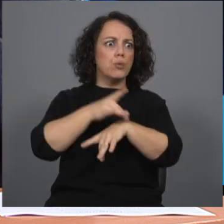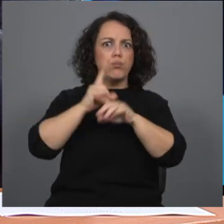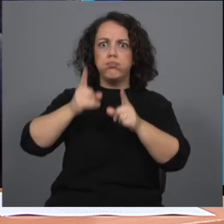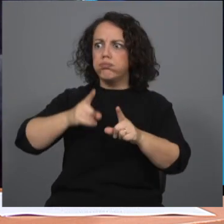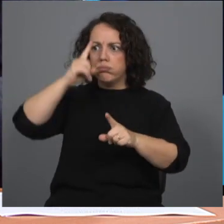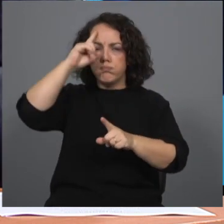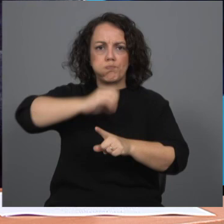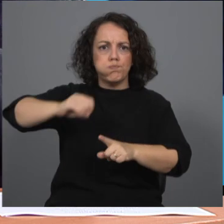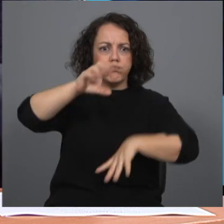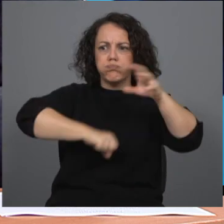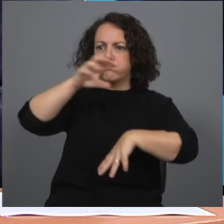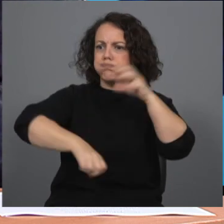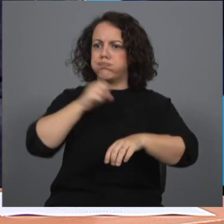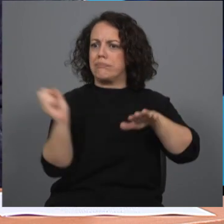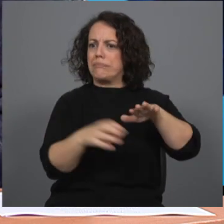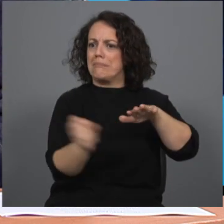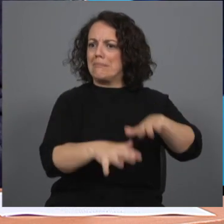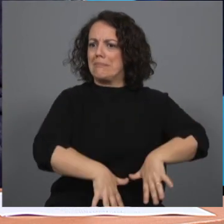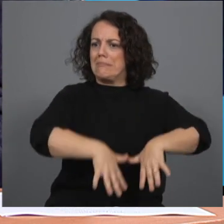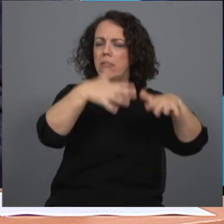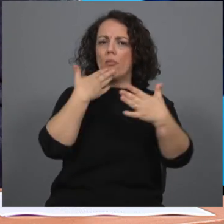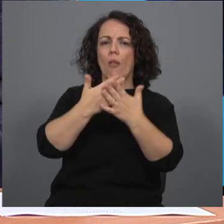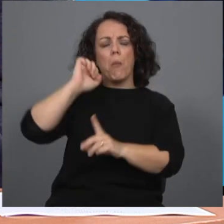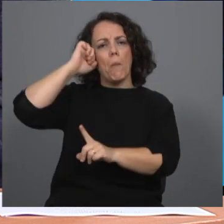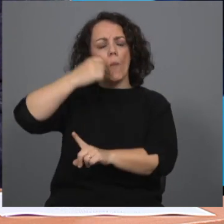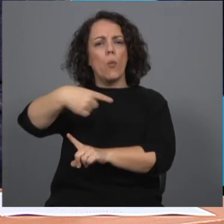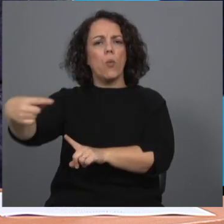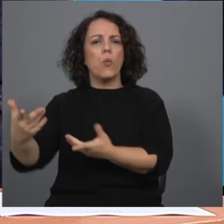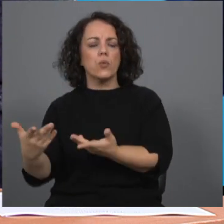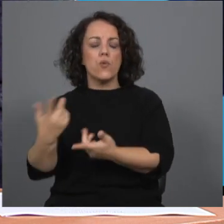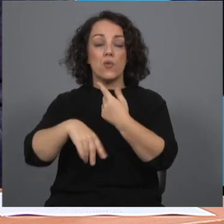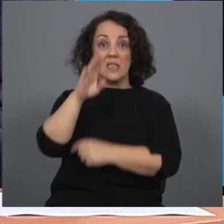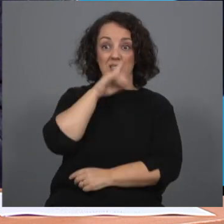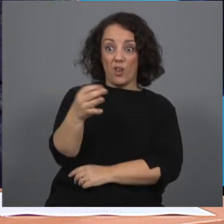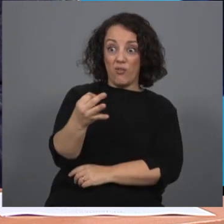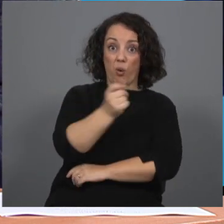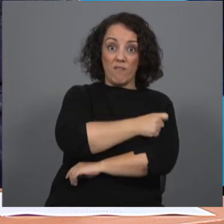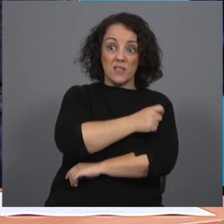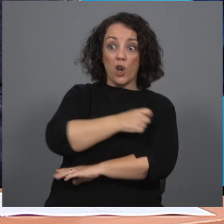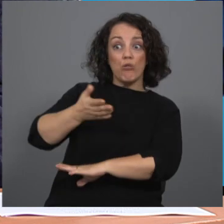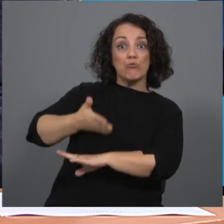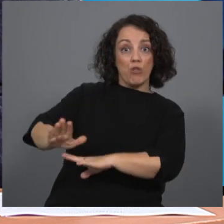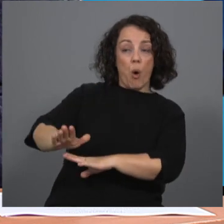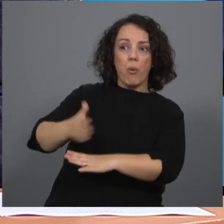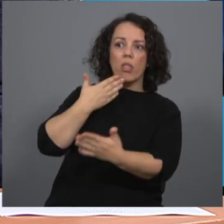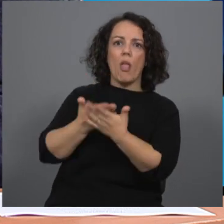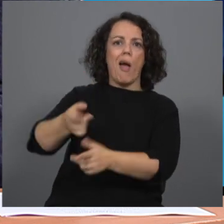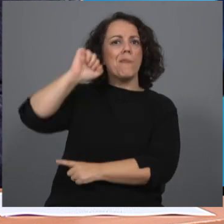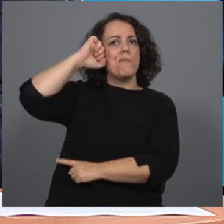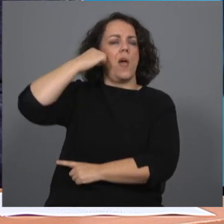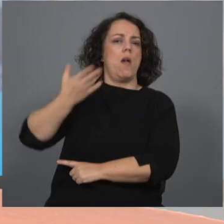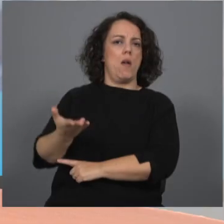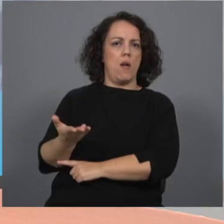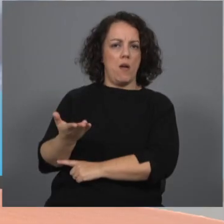Sob o ponto de vista organizacional, esse sim seria um fracasso. Essas vacinas não servem para nada. O